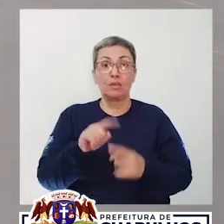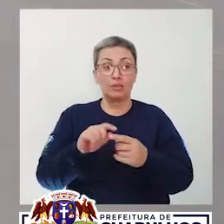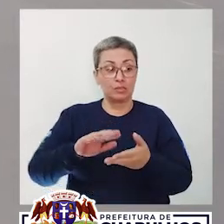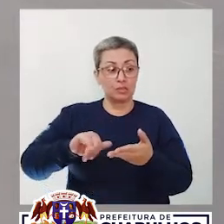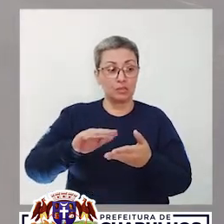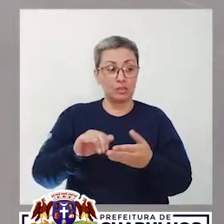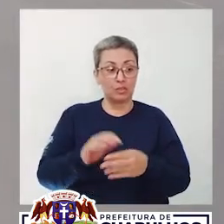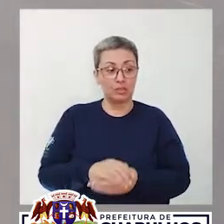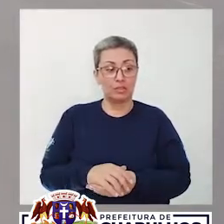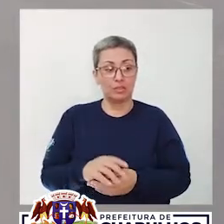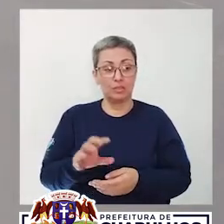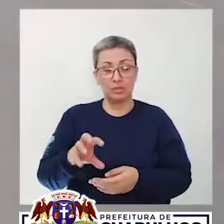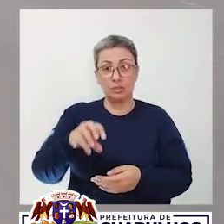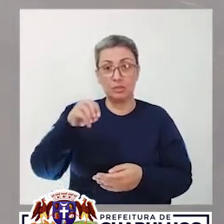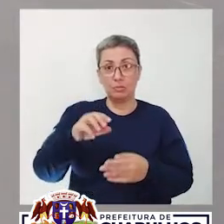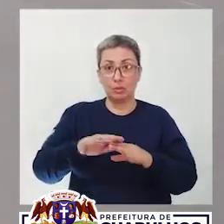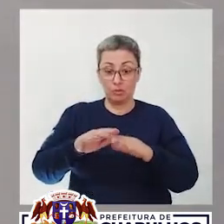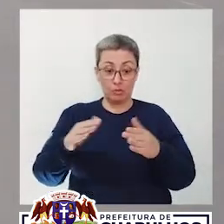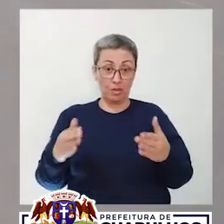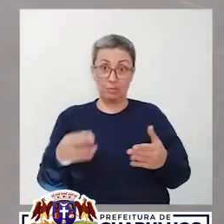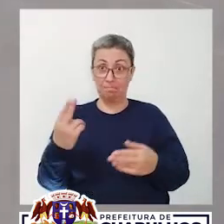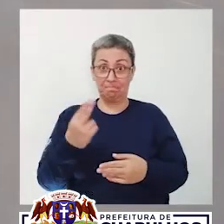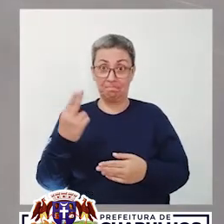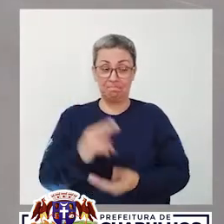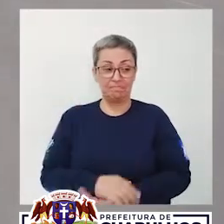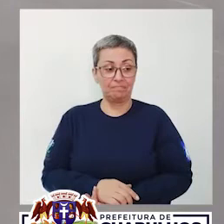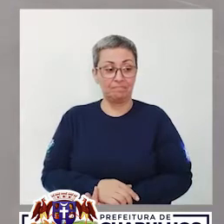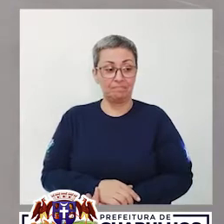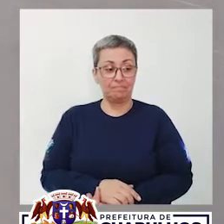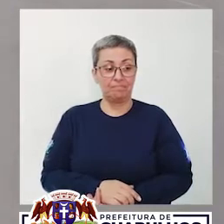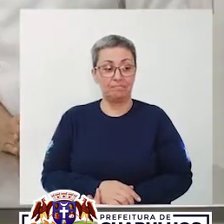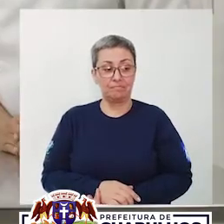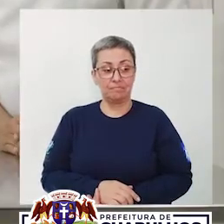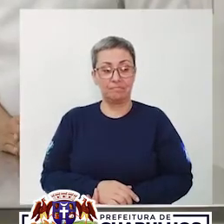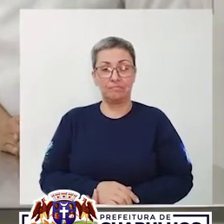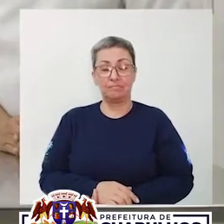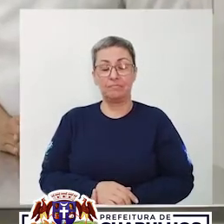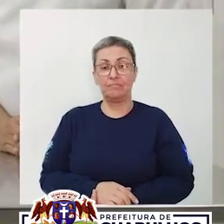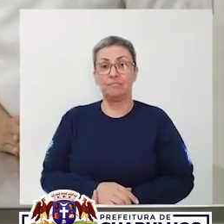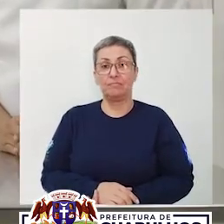Eu vou até tirar um pouquinho de recheio, porque senão não vai caber a cobertura.